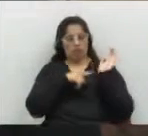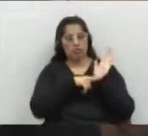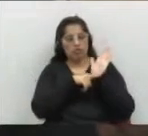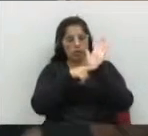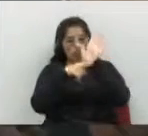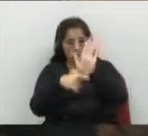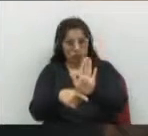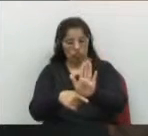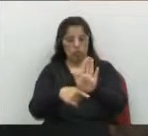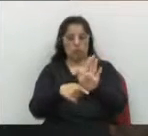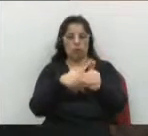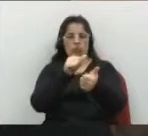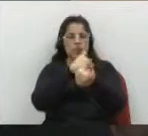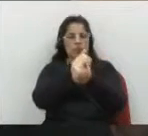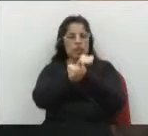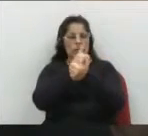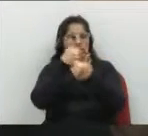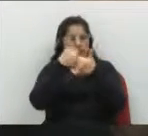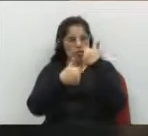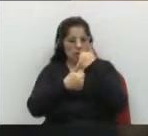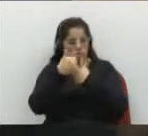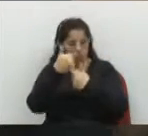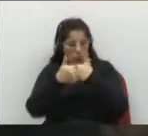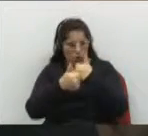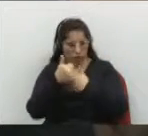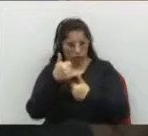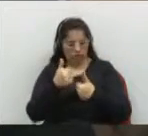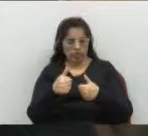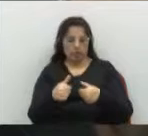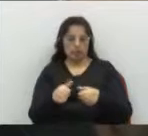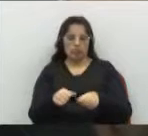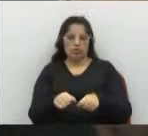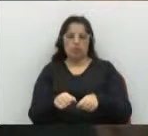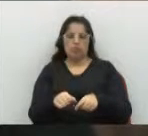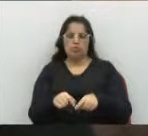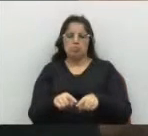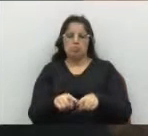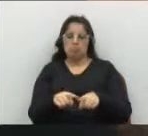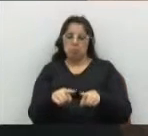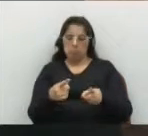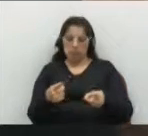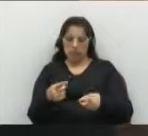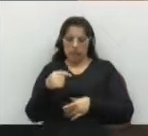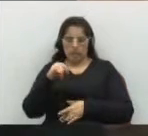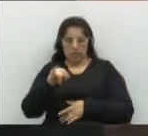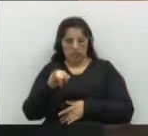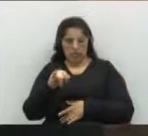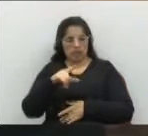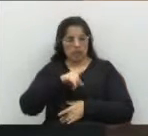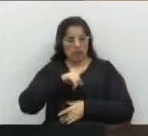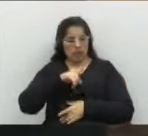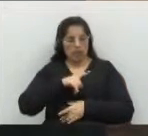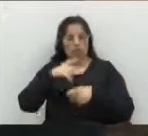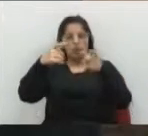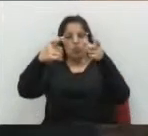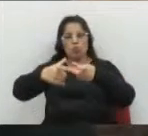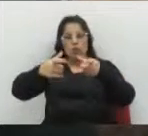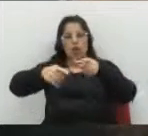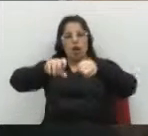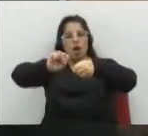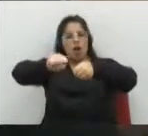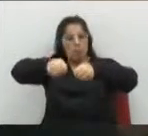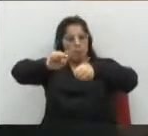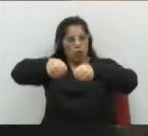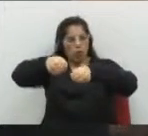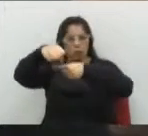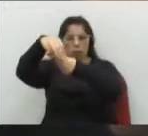exposição, principalmente naquela região do Horto. Se tem espaço para fazer o motocross, por que não ter um espaço